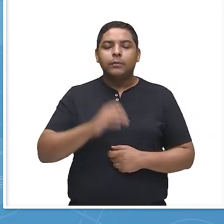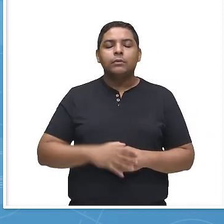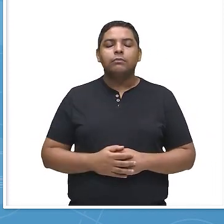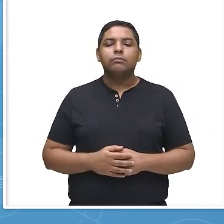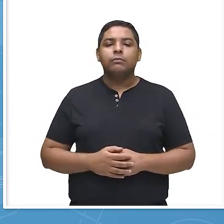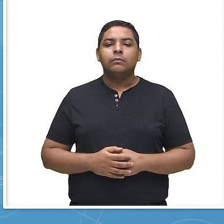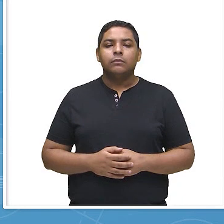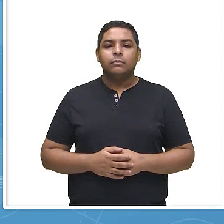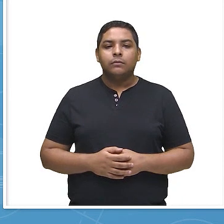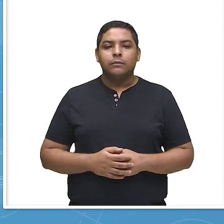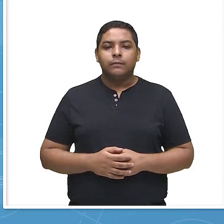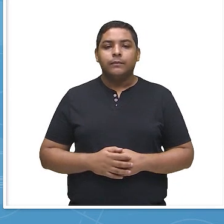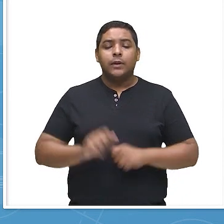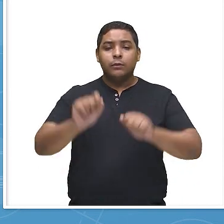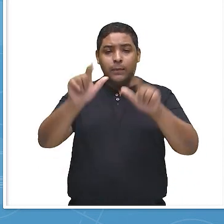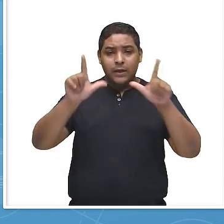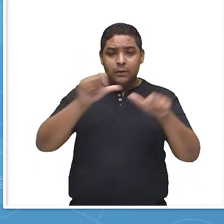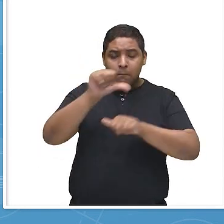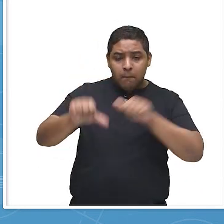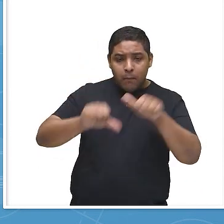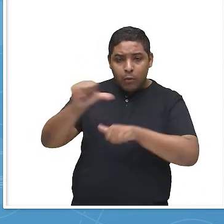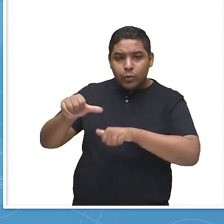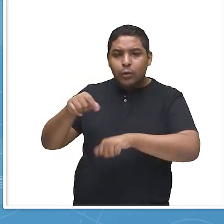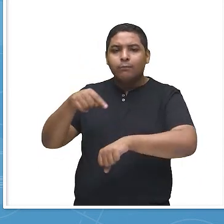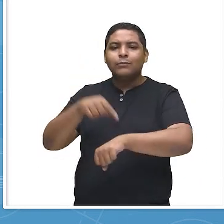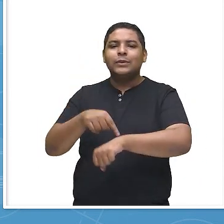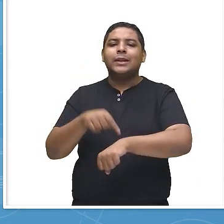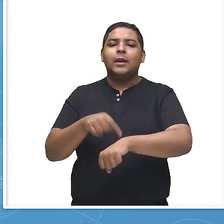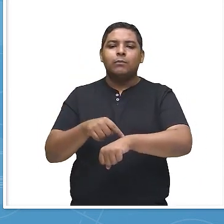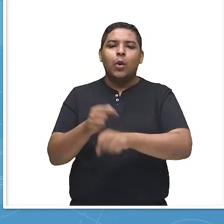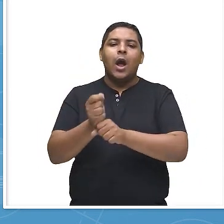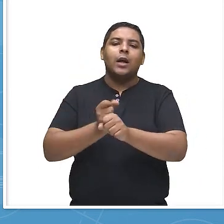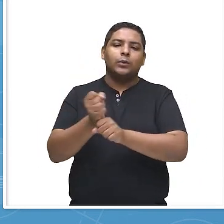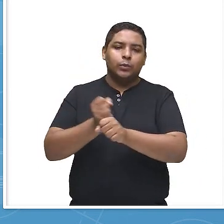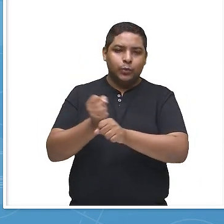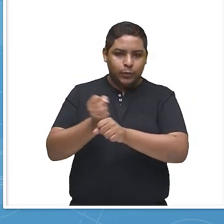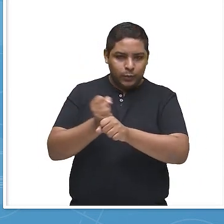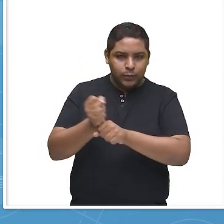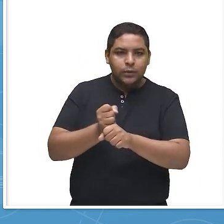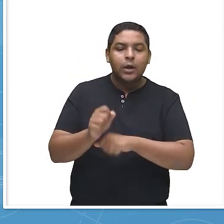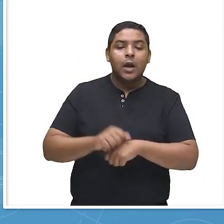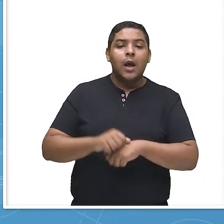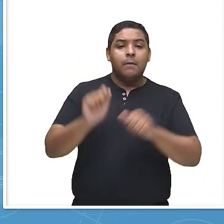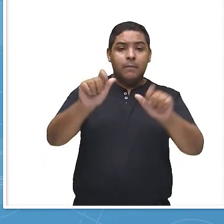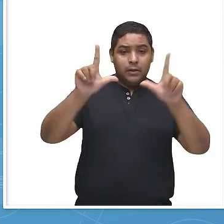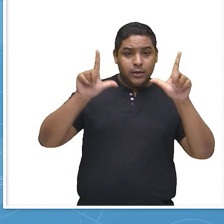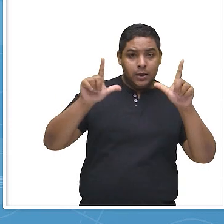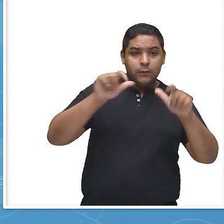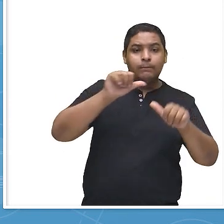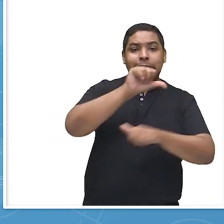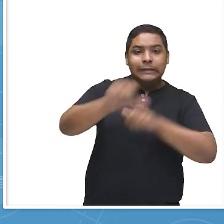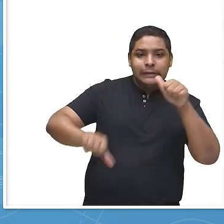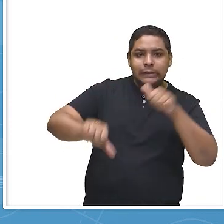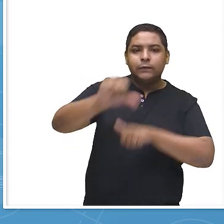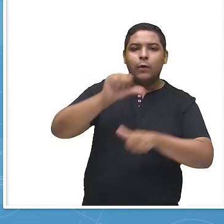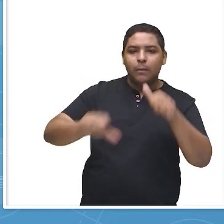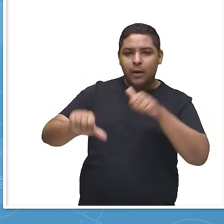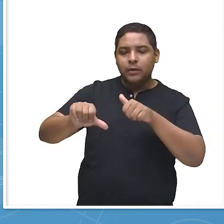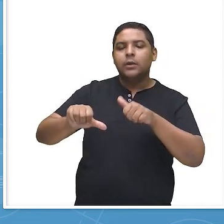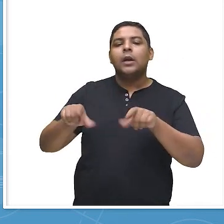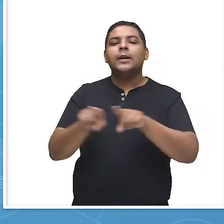paisagens mudam de acordo com o tempo. As paisagens são transformadas e também se